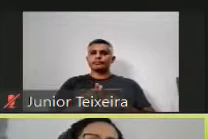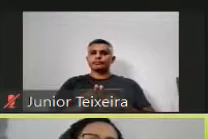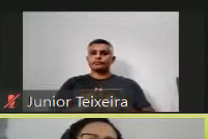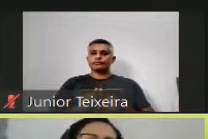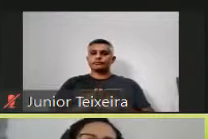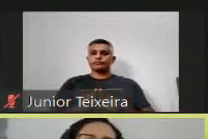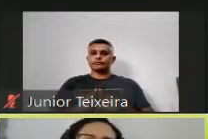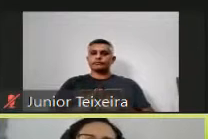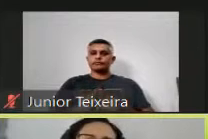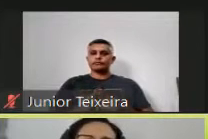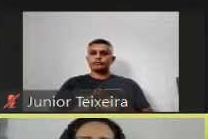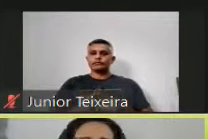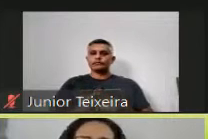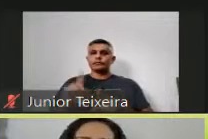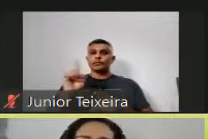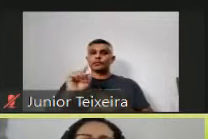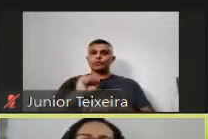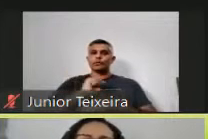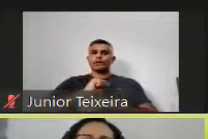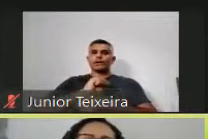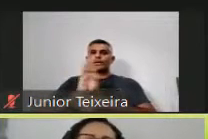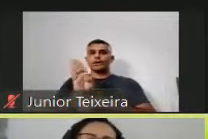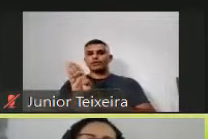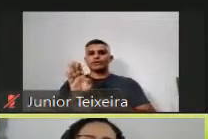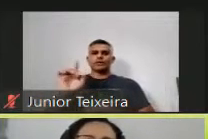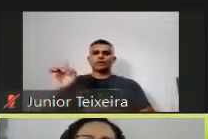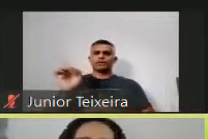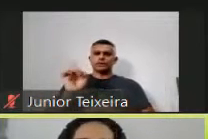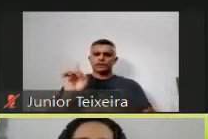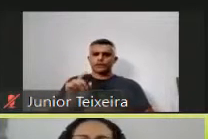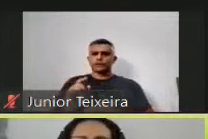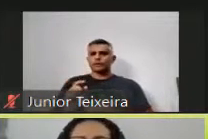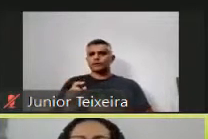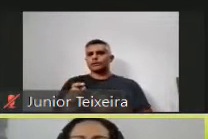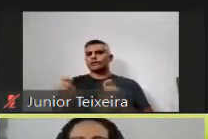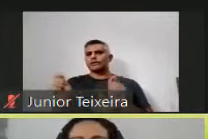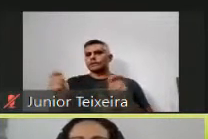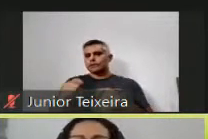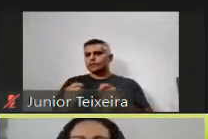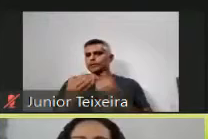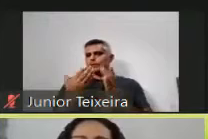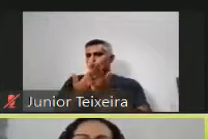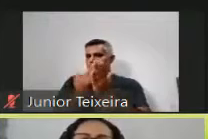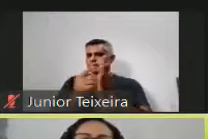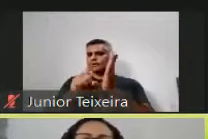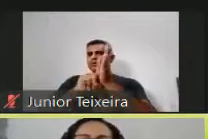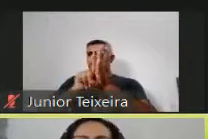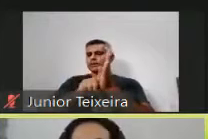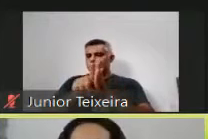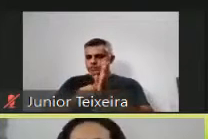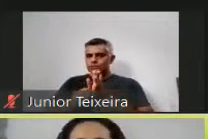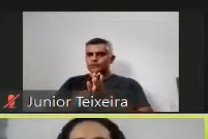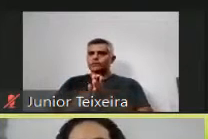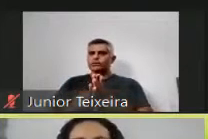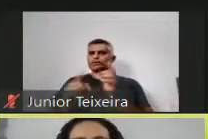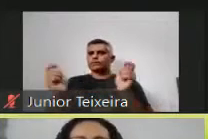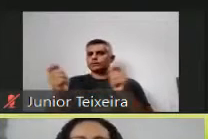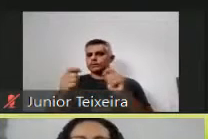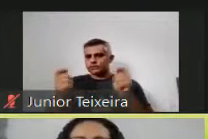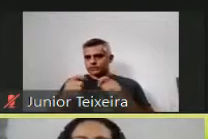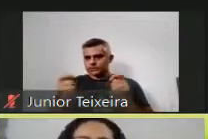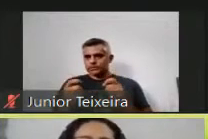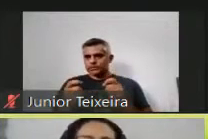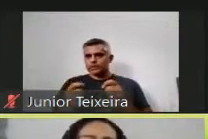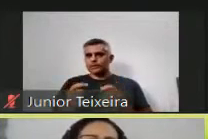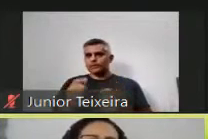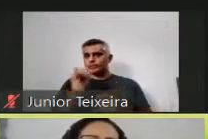sentido intangível, né? Ela pode ser percebida, observada, estudada sob diferentes aspectos, e um deles é o